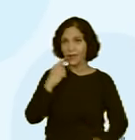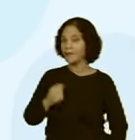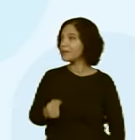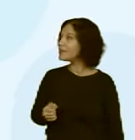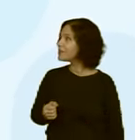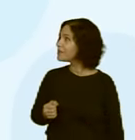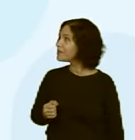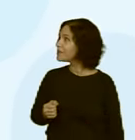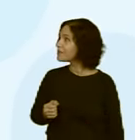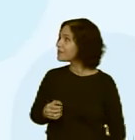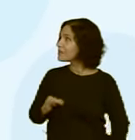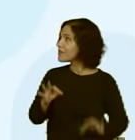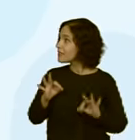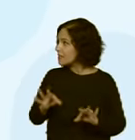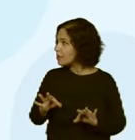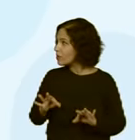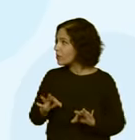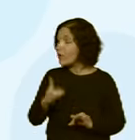Em um ano,